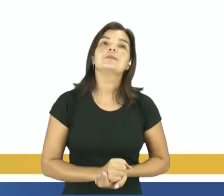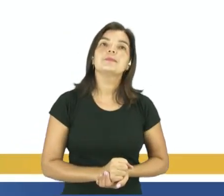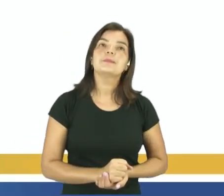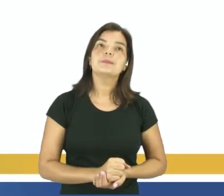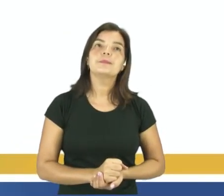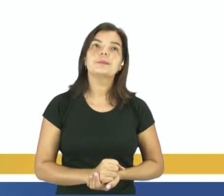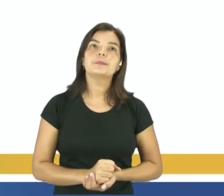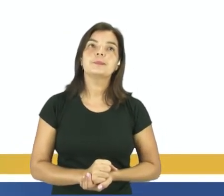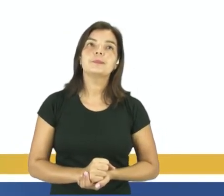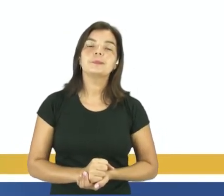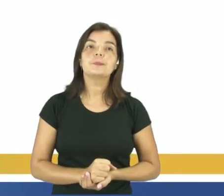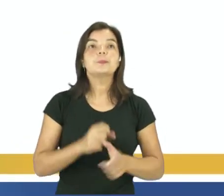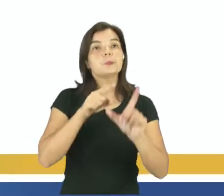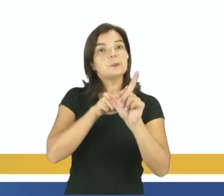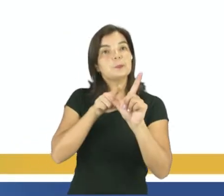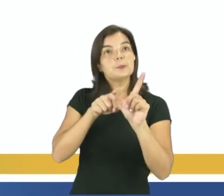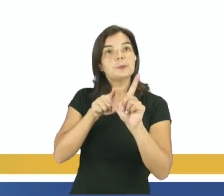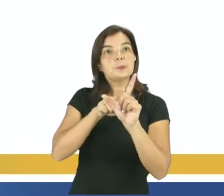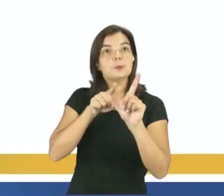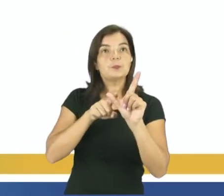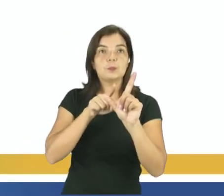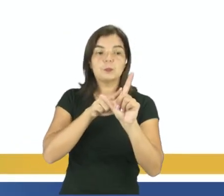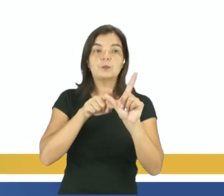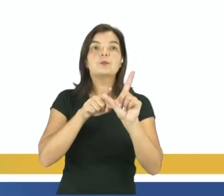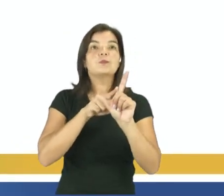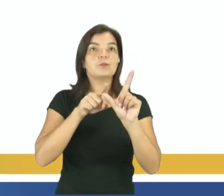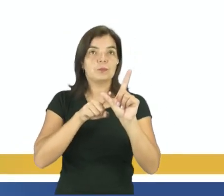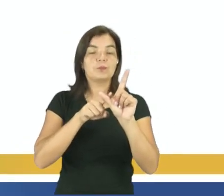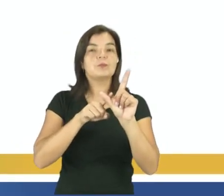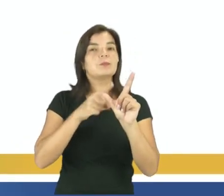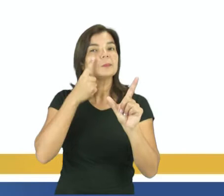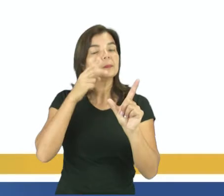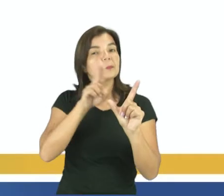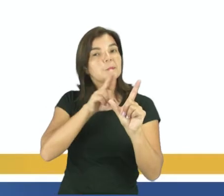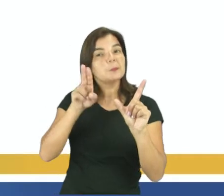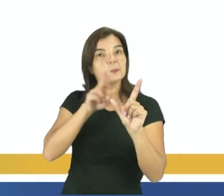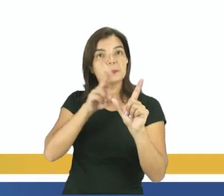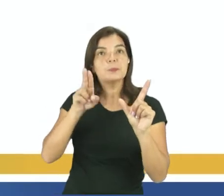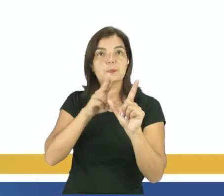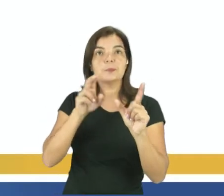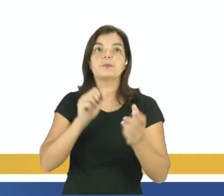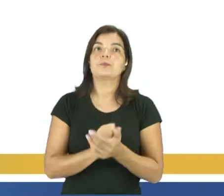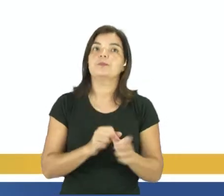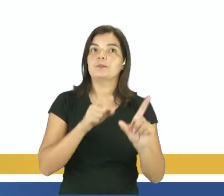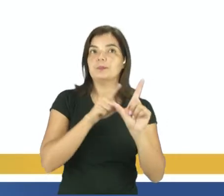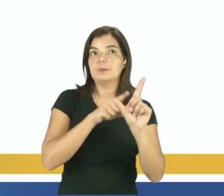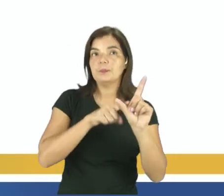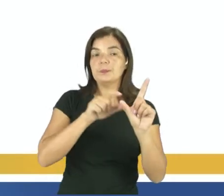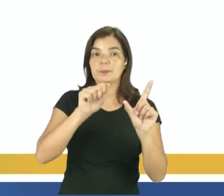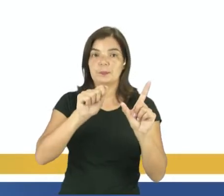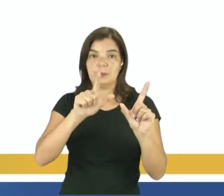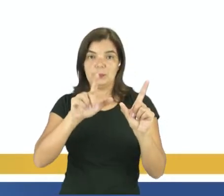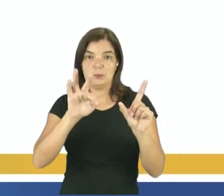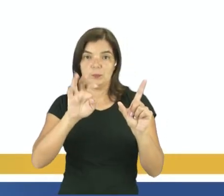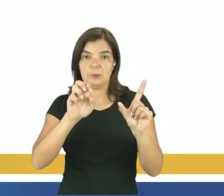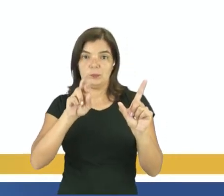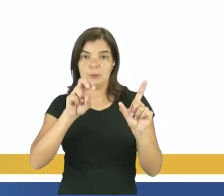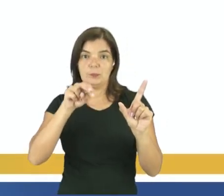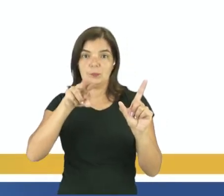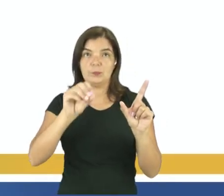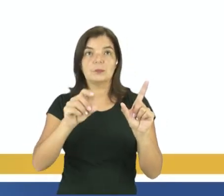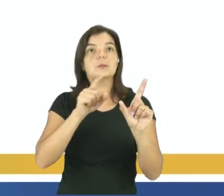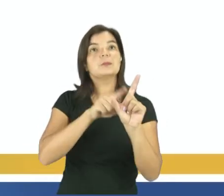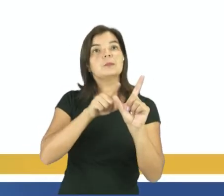Então nós temos agora, a gente vai dar nome para esses ângulos. ângulos alternos, internos